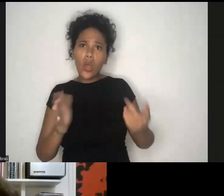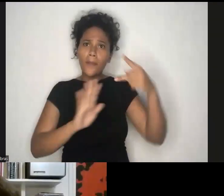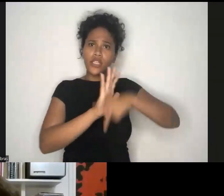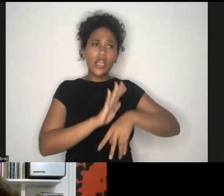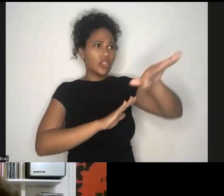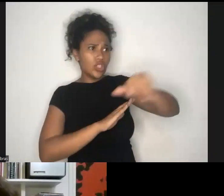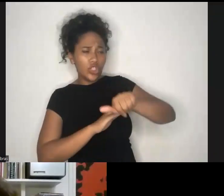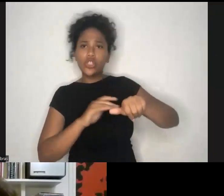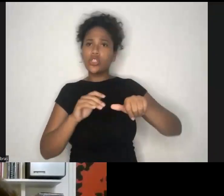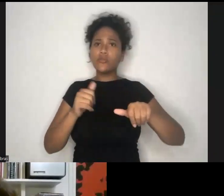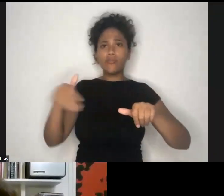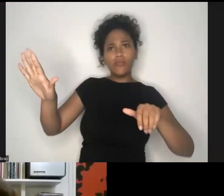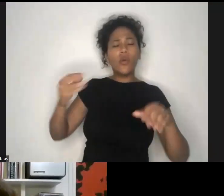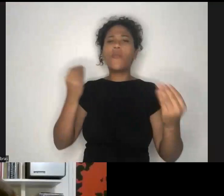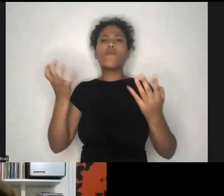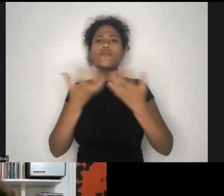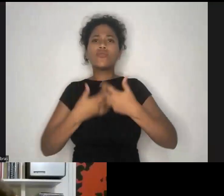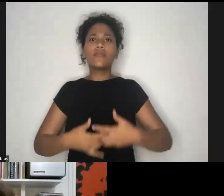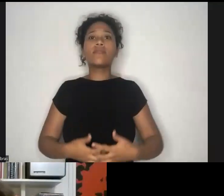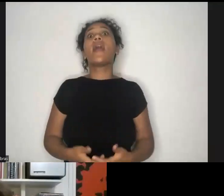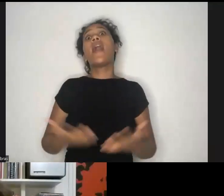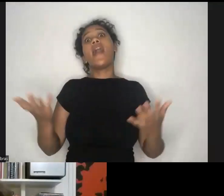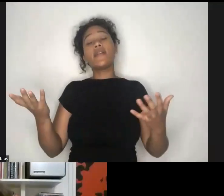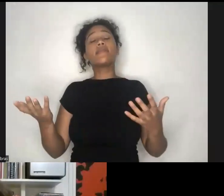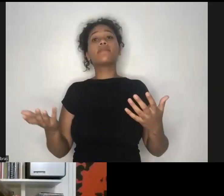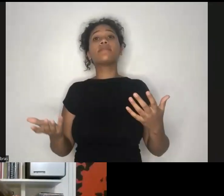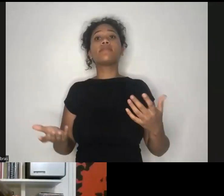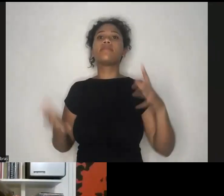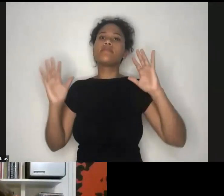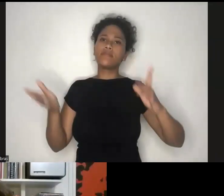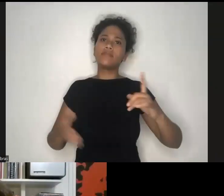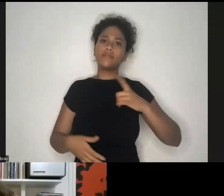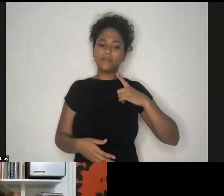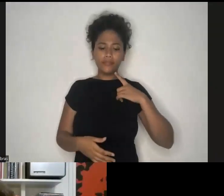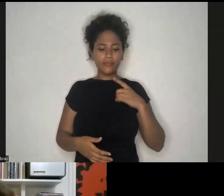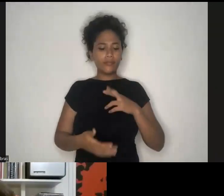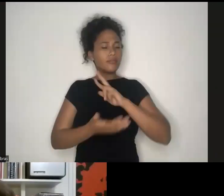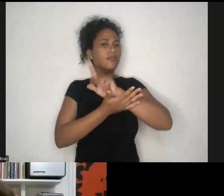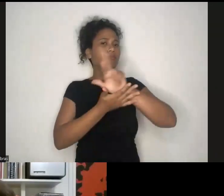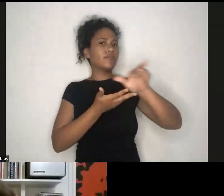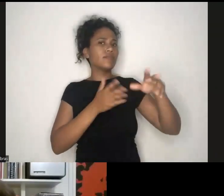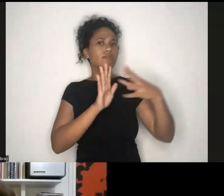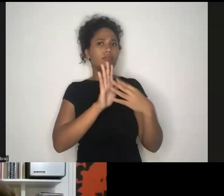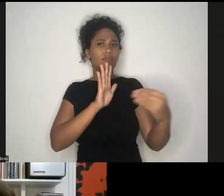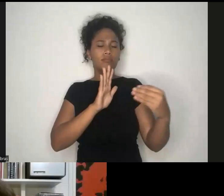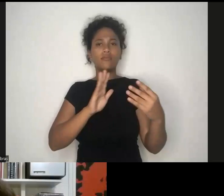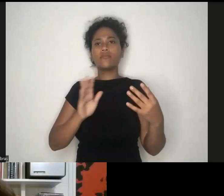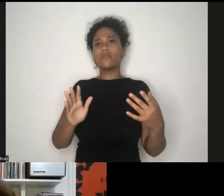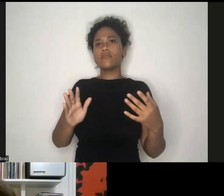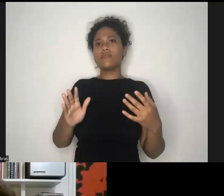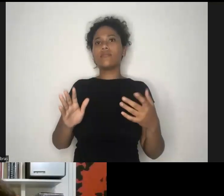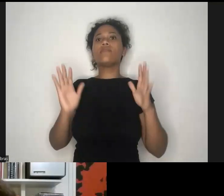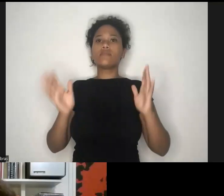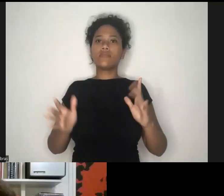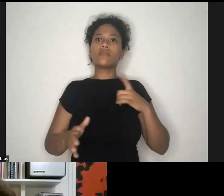das perguntas que veio naquele bolo Ah sim eu já tive assim vários modelos né de eu já construí